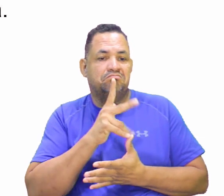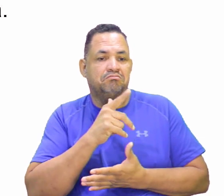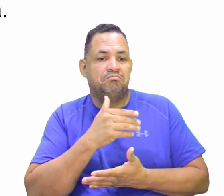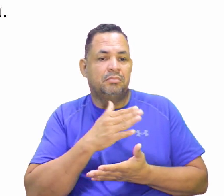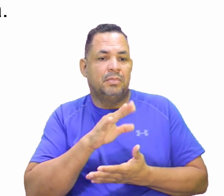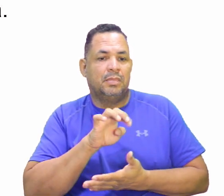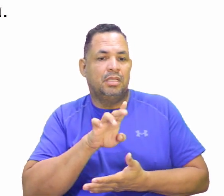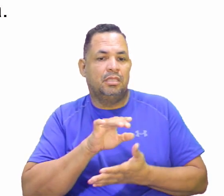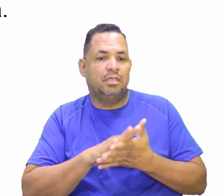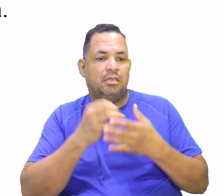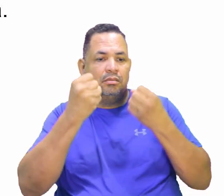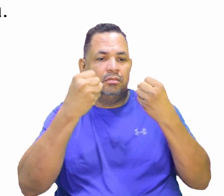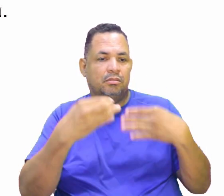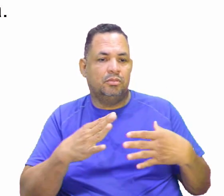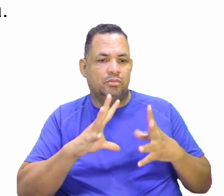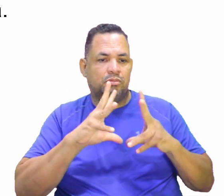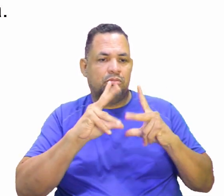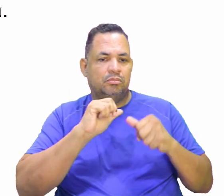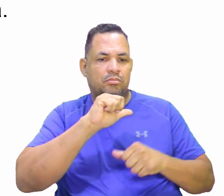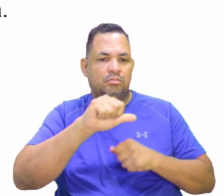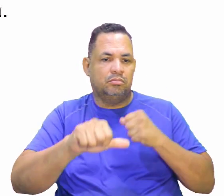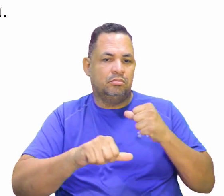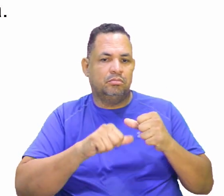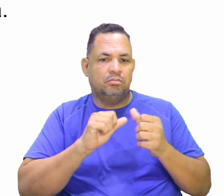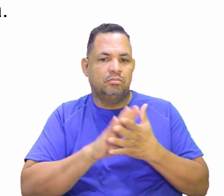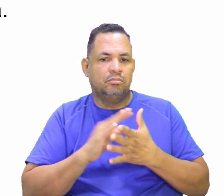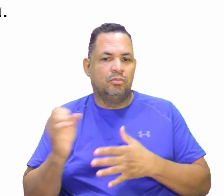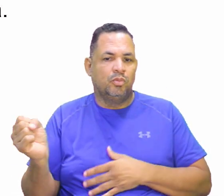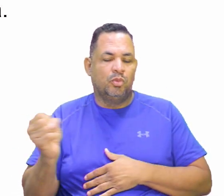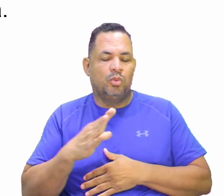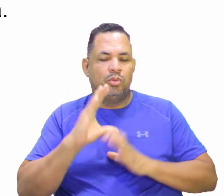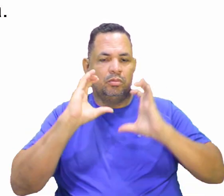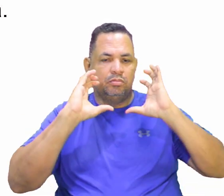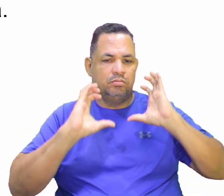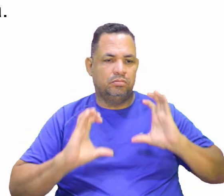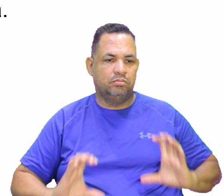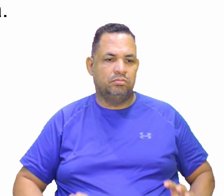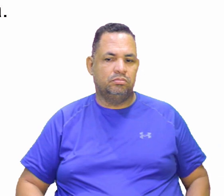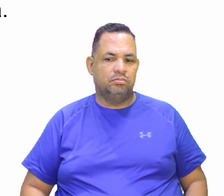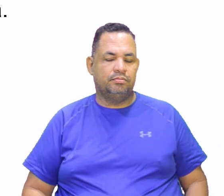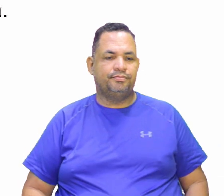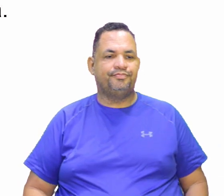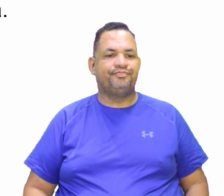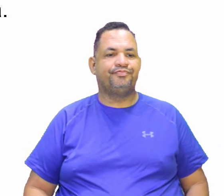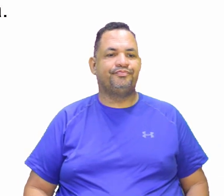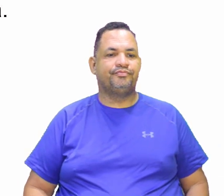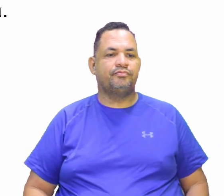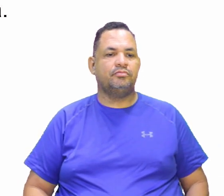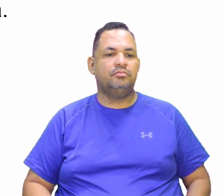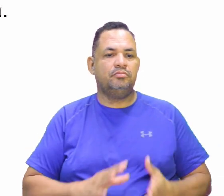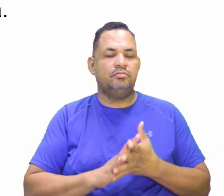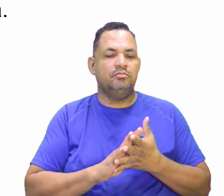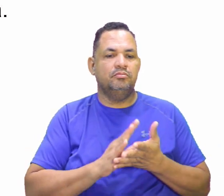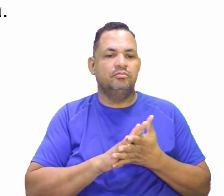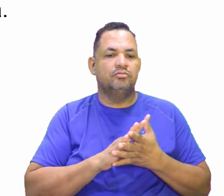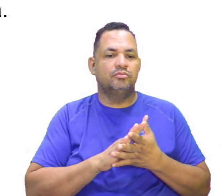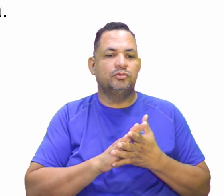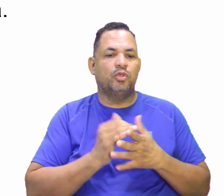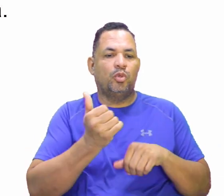explicação. B. Toda mudança implica um novo comportamento. Os paraquedistas